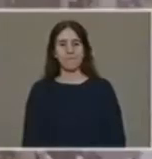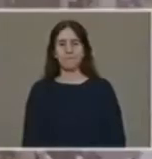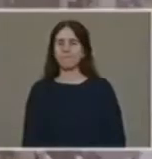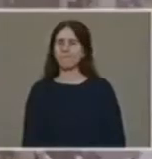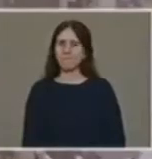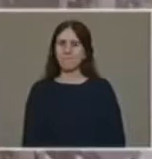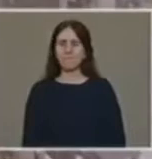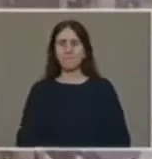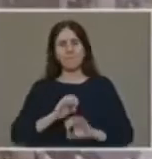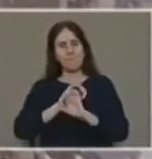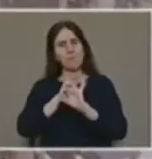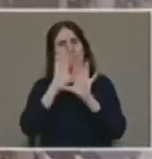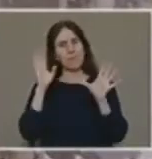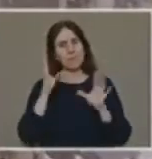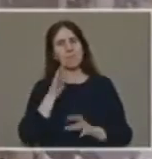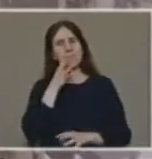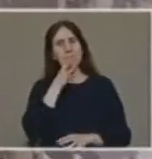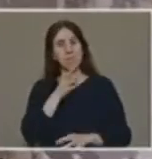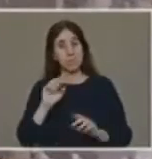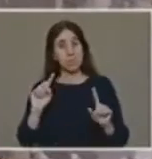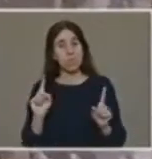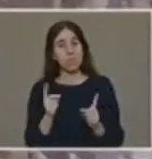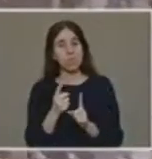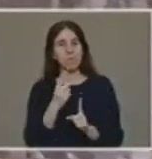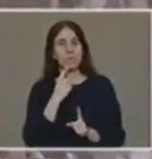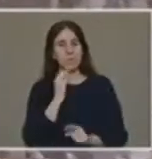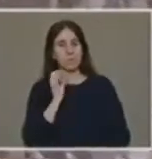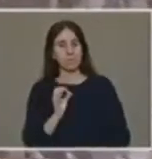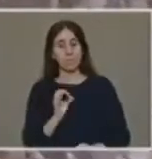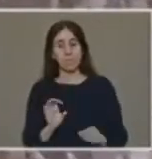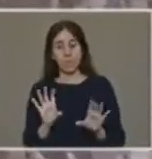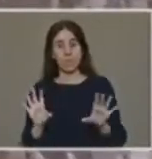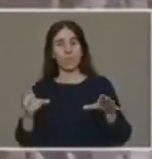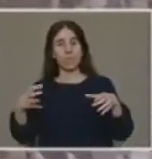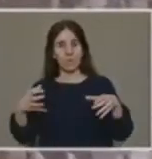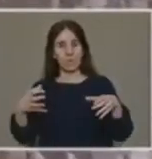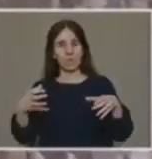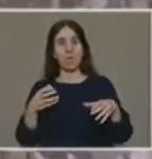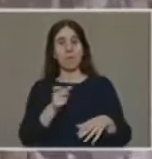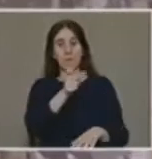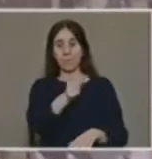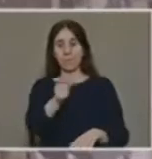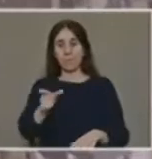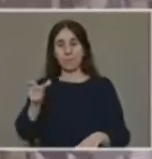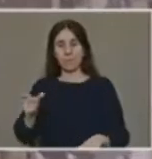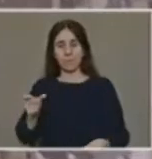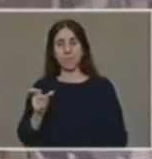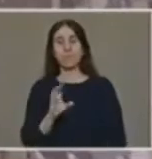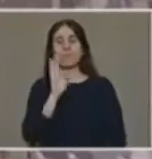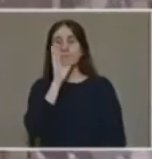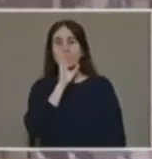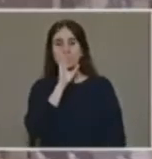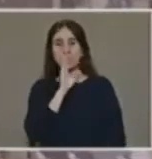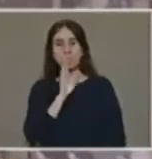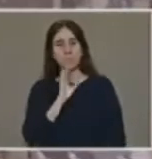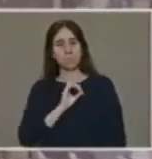Digamos de uma forma clara e bastante sucinta, uma comunidade cujos membros não mantenham